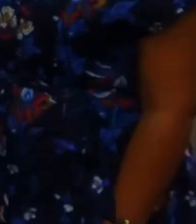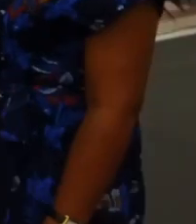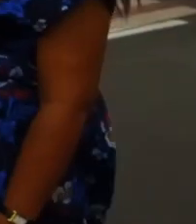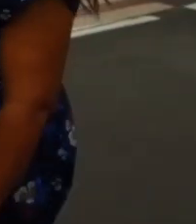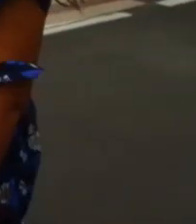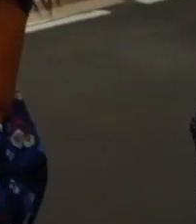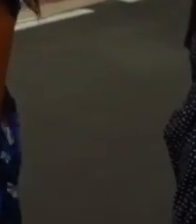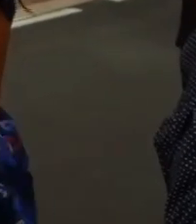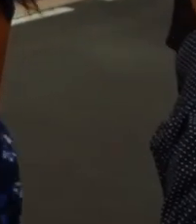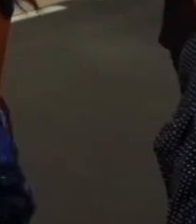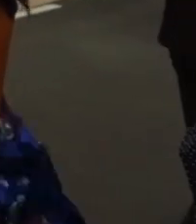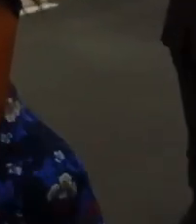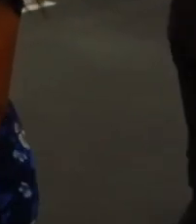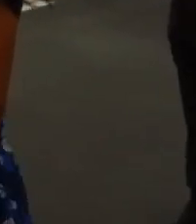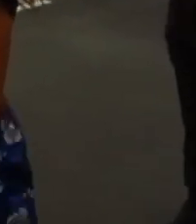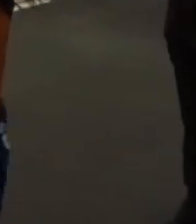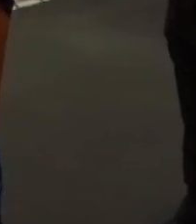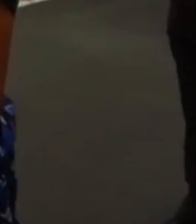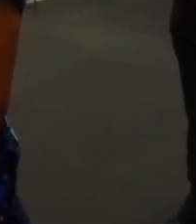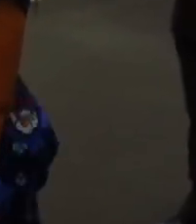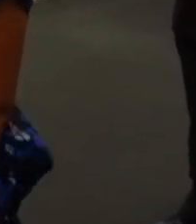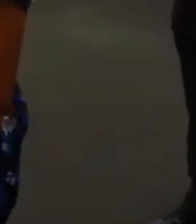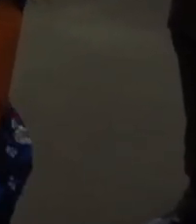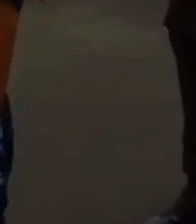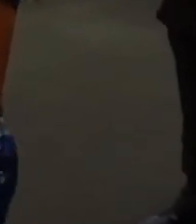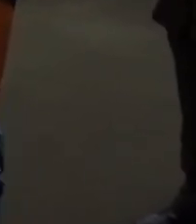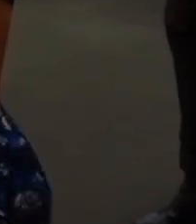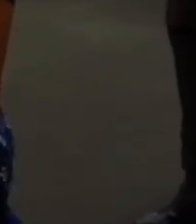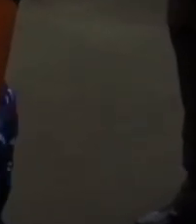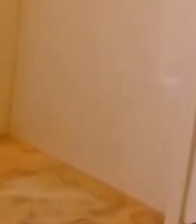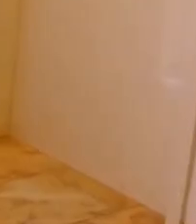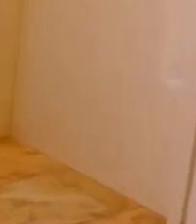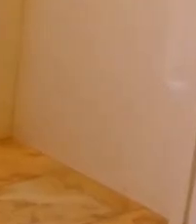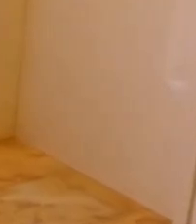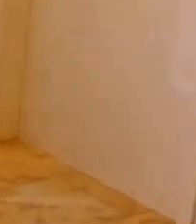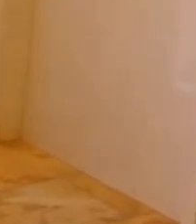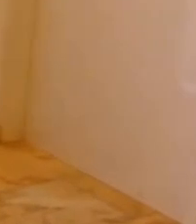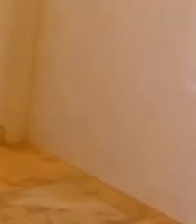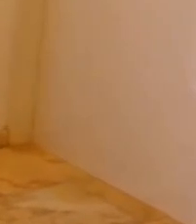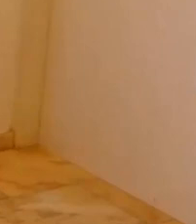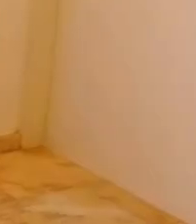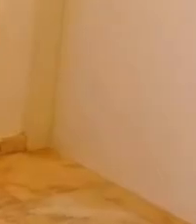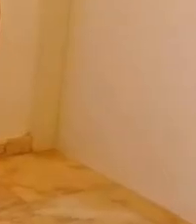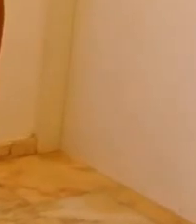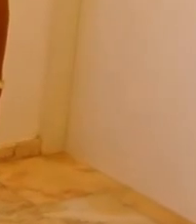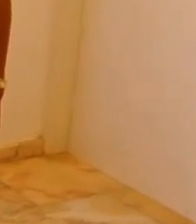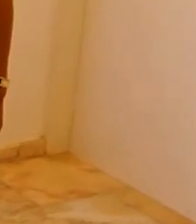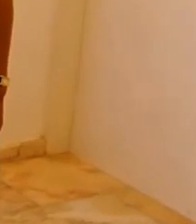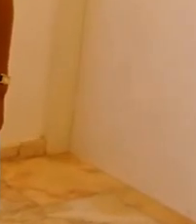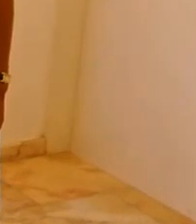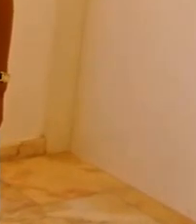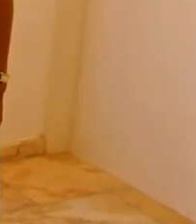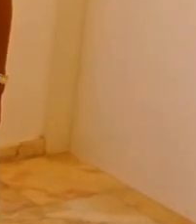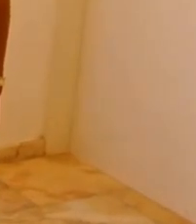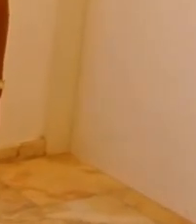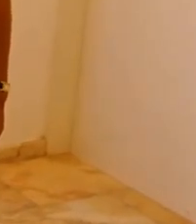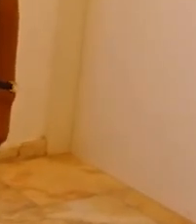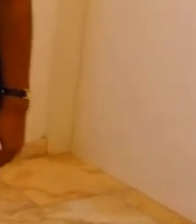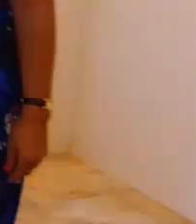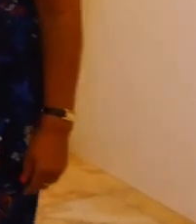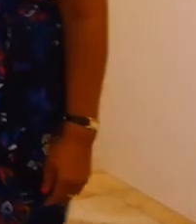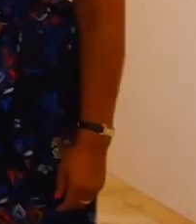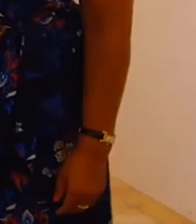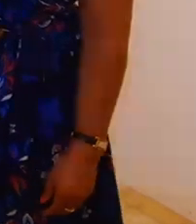primeiro dia de atividades do encontro presidencial logo após a chegada temer se reuniu com o presidente de cabo verde